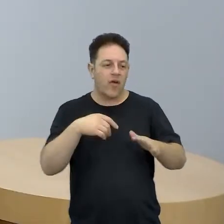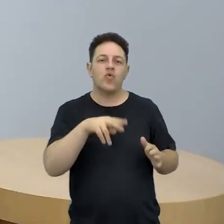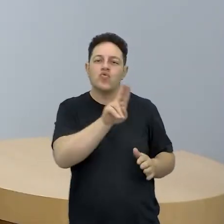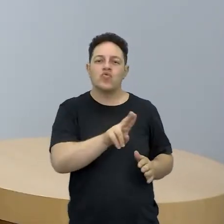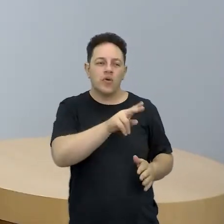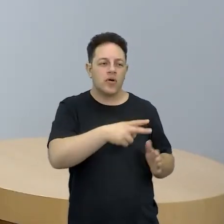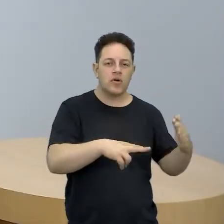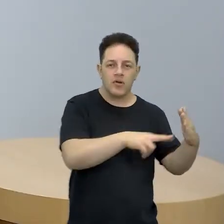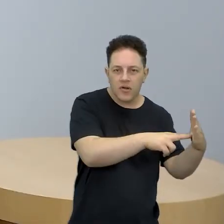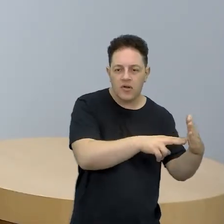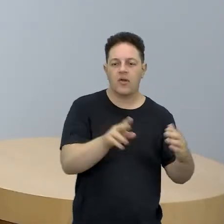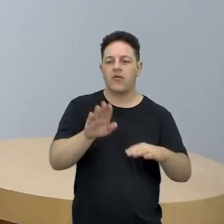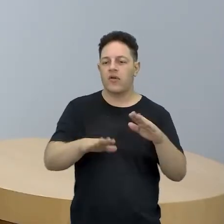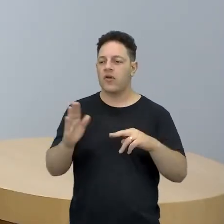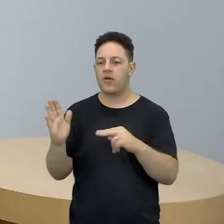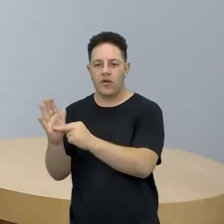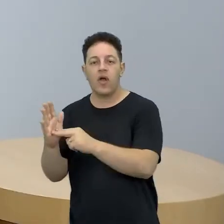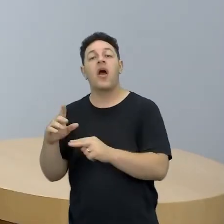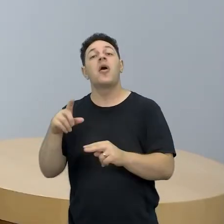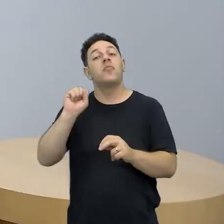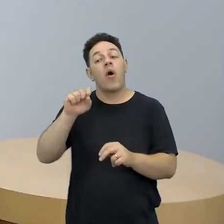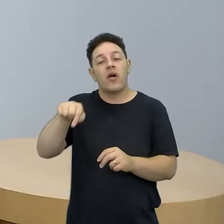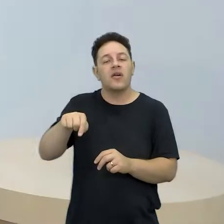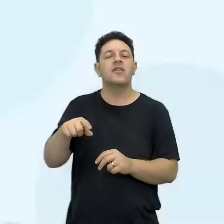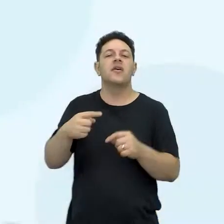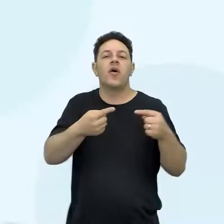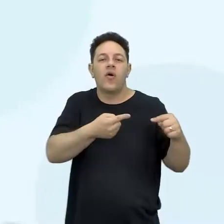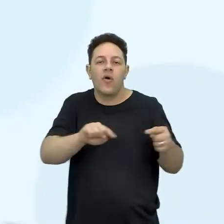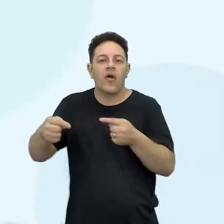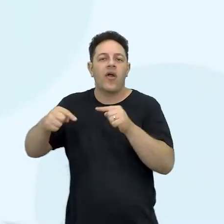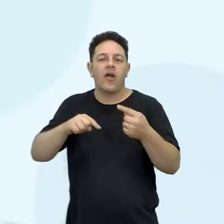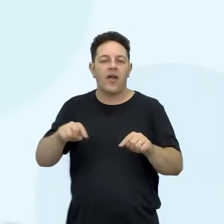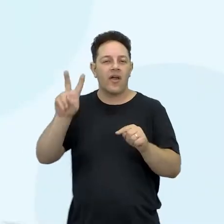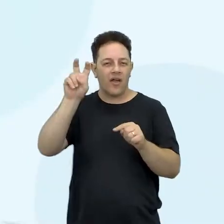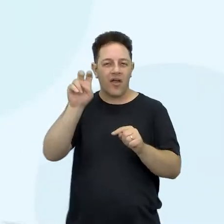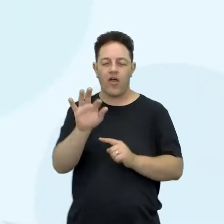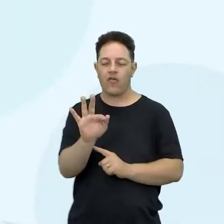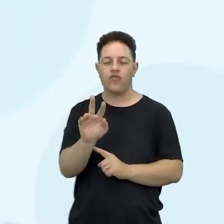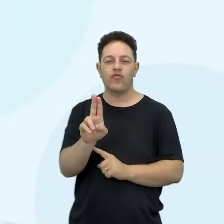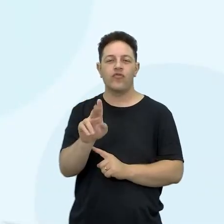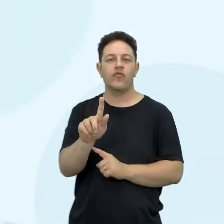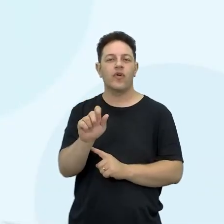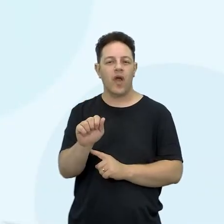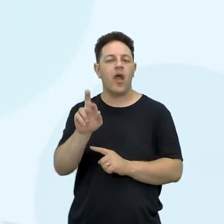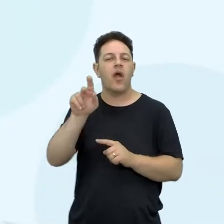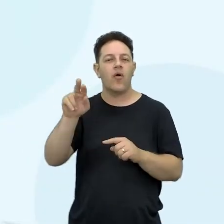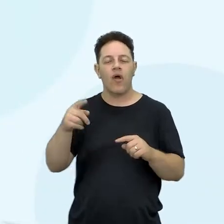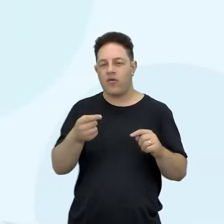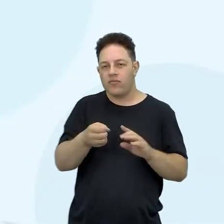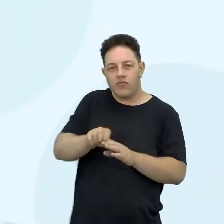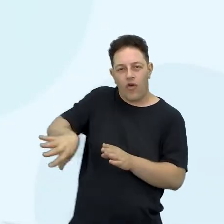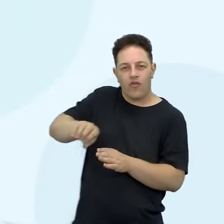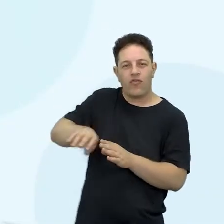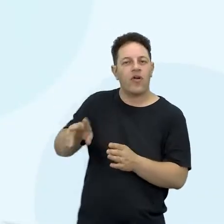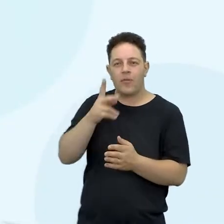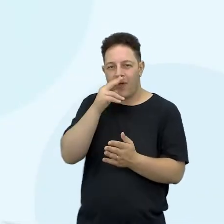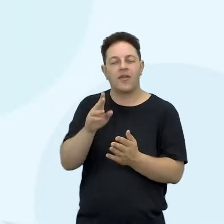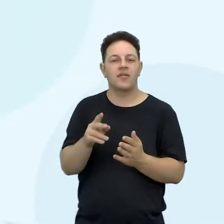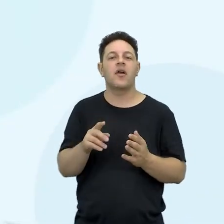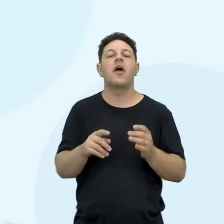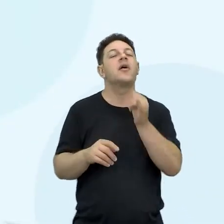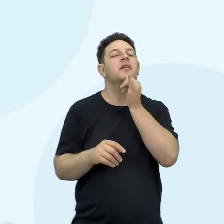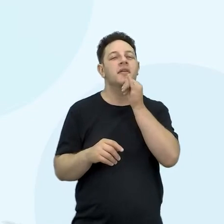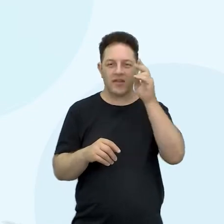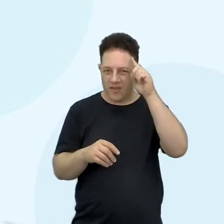ele tem um negócio chamado fuga de corrente. Na aula passada a gente viu o que é uma corrente, né? Os elétrons,